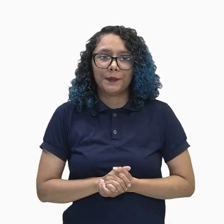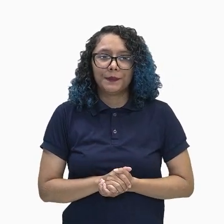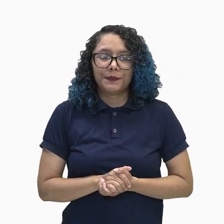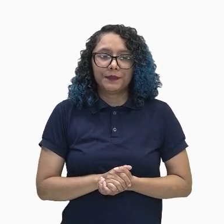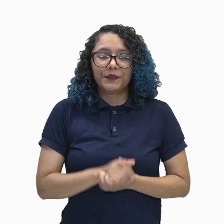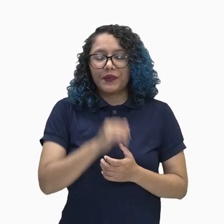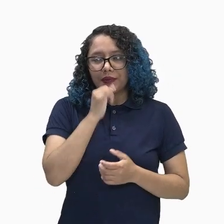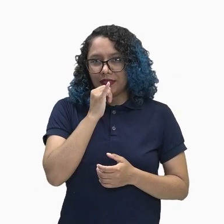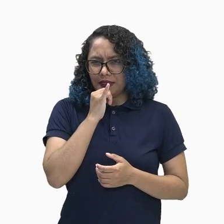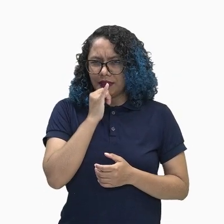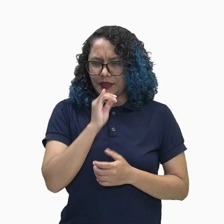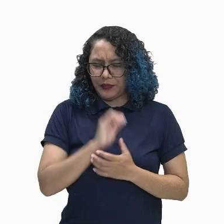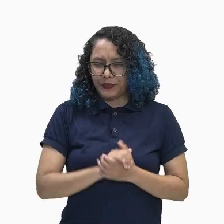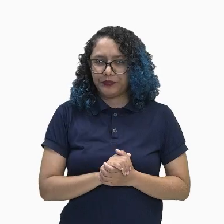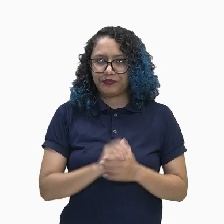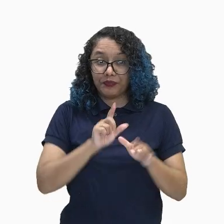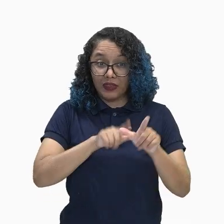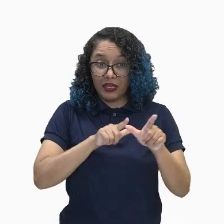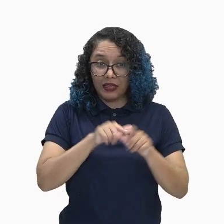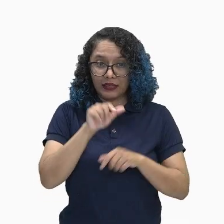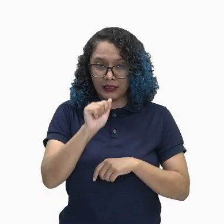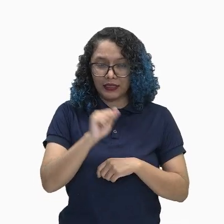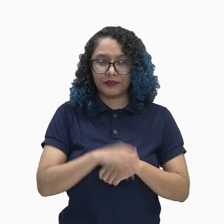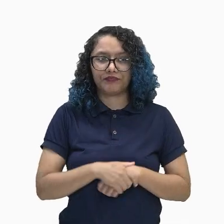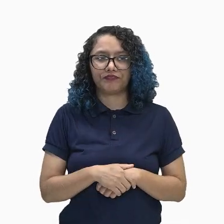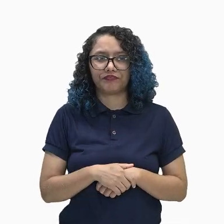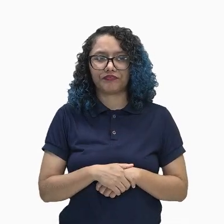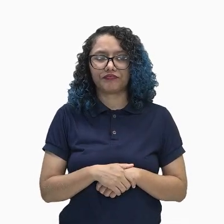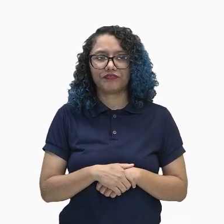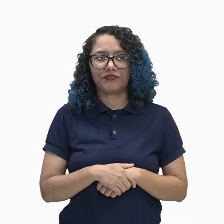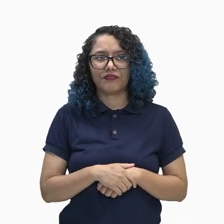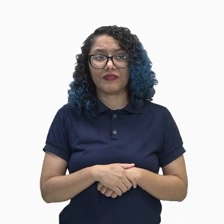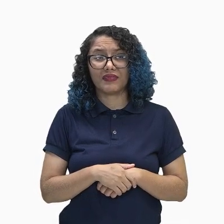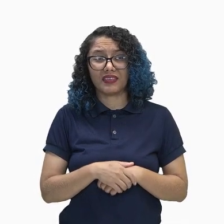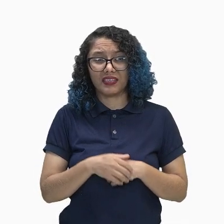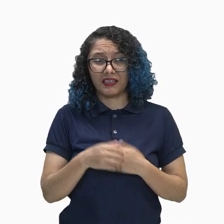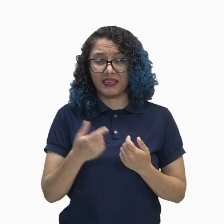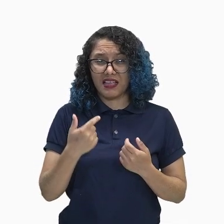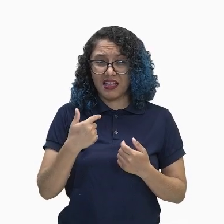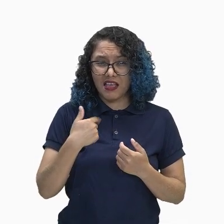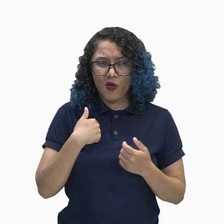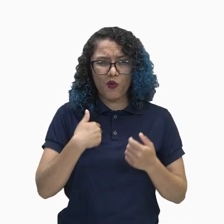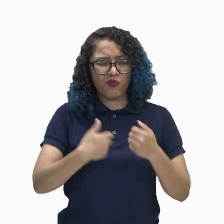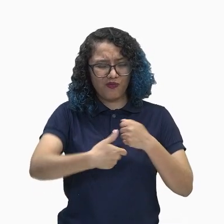Como, por exemplo, na letra A, tenho milhões de tucumãs para descascar,